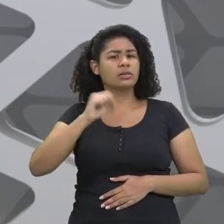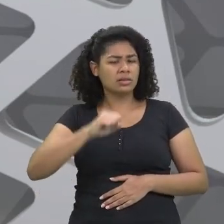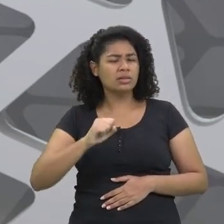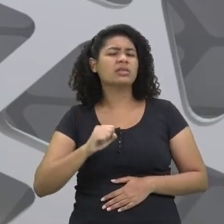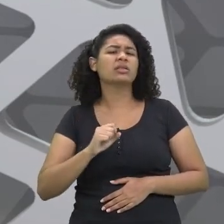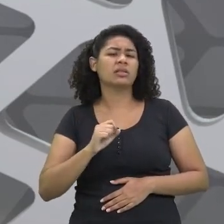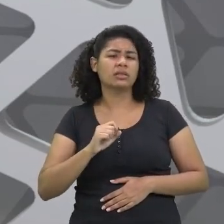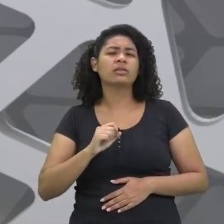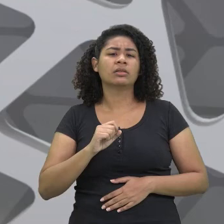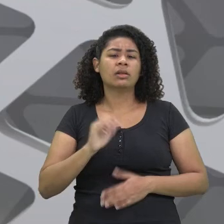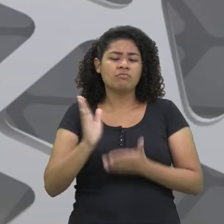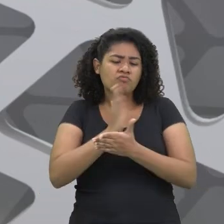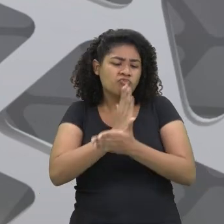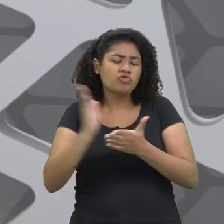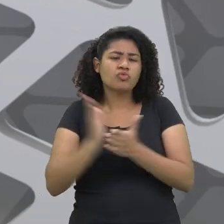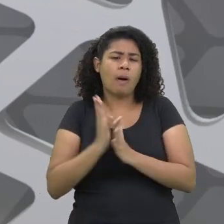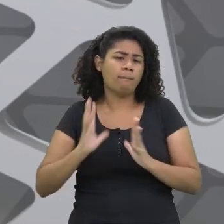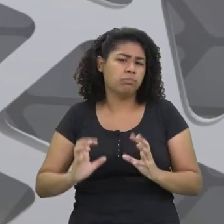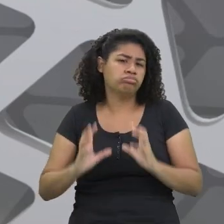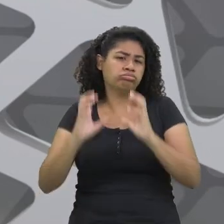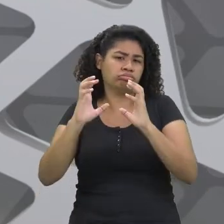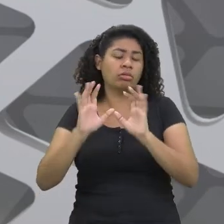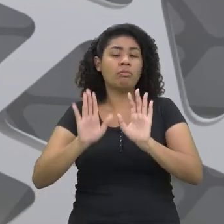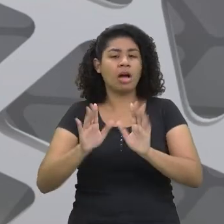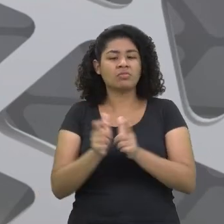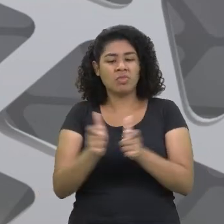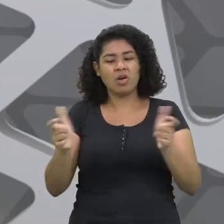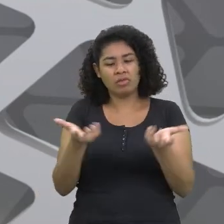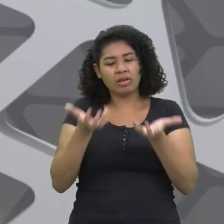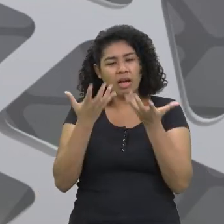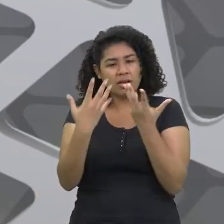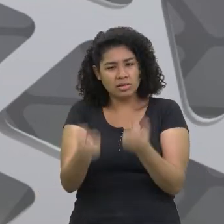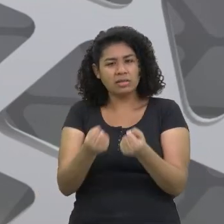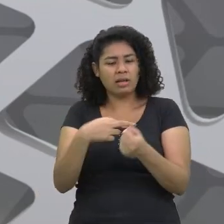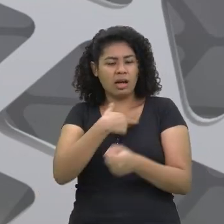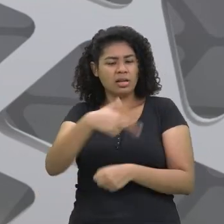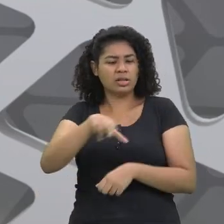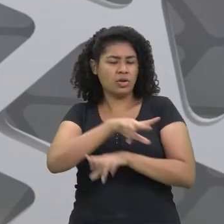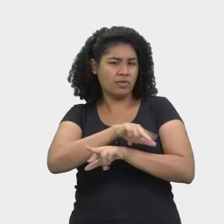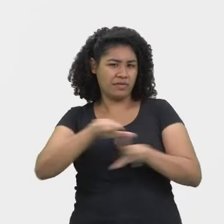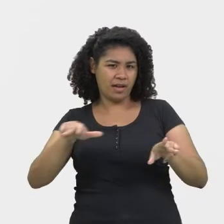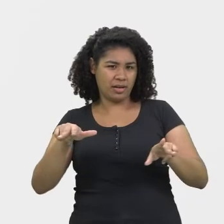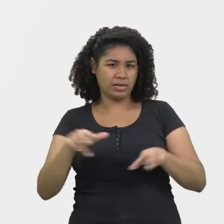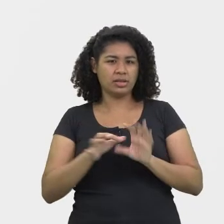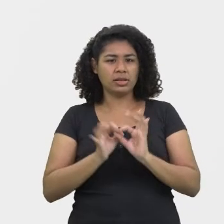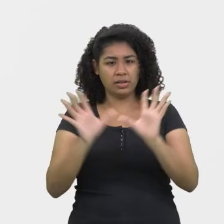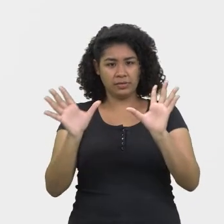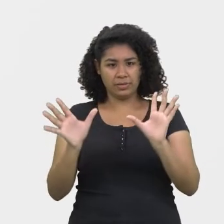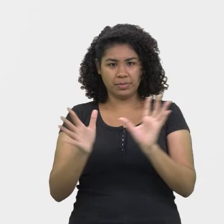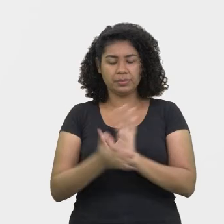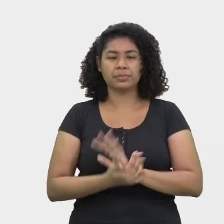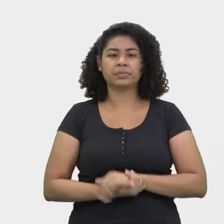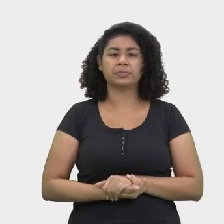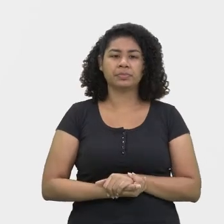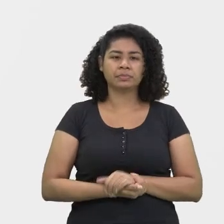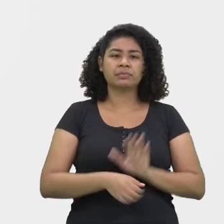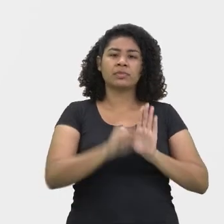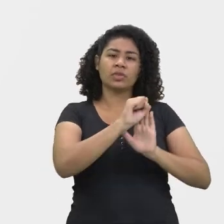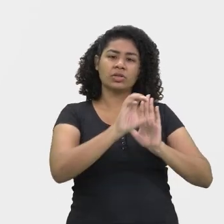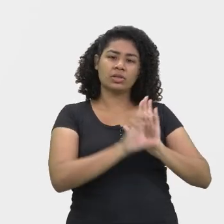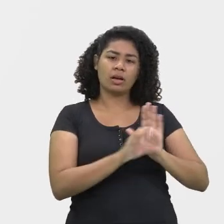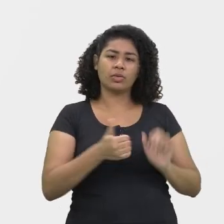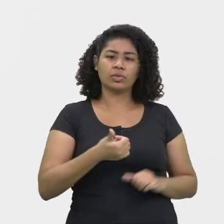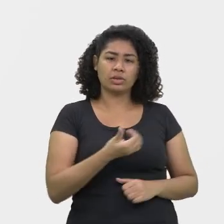se buscava isso. Continuando. Houve no século XVI, nosso texto vai aparecer aí,